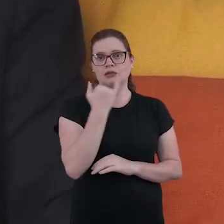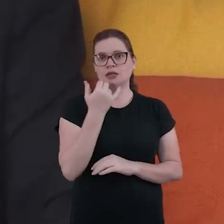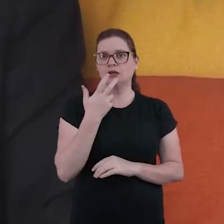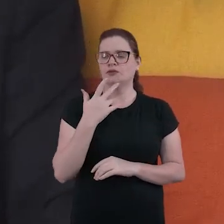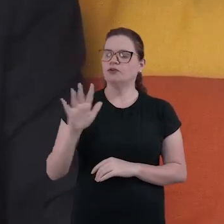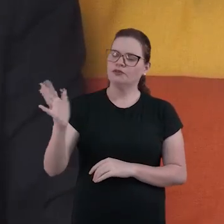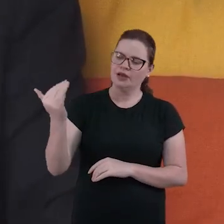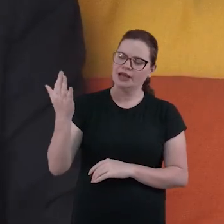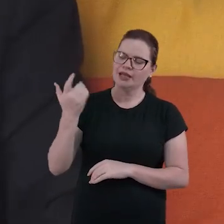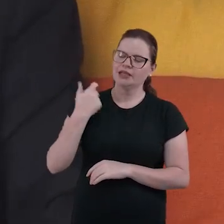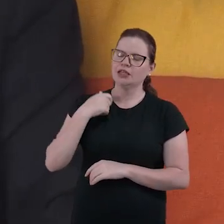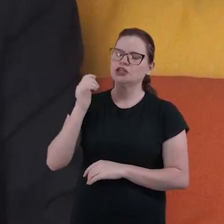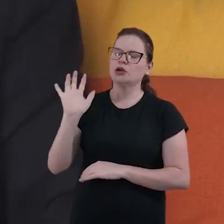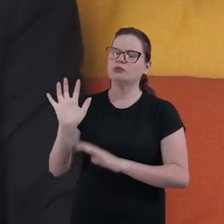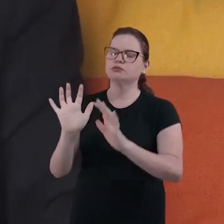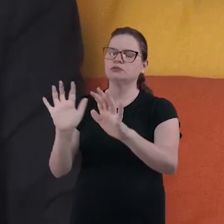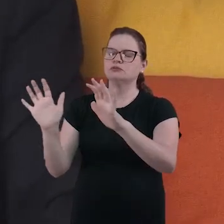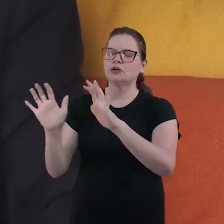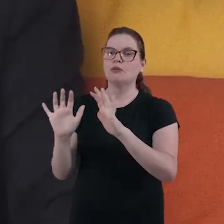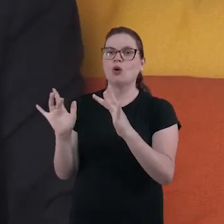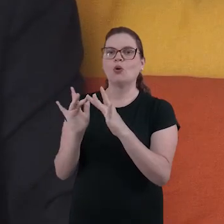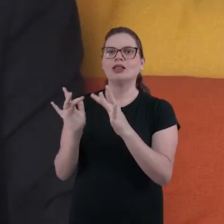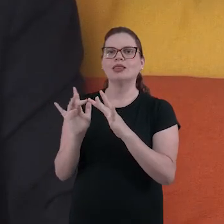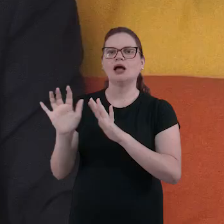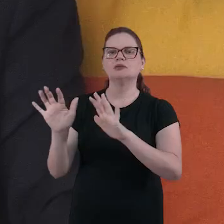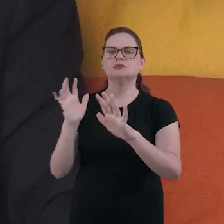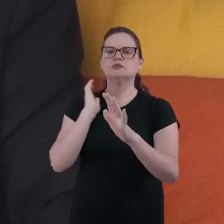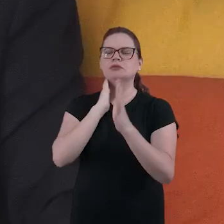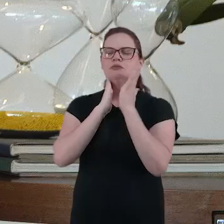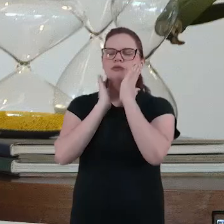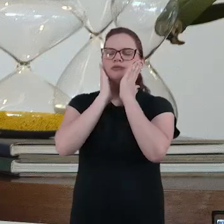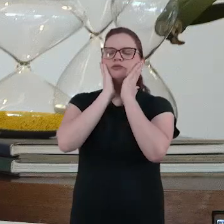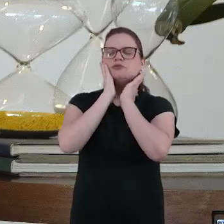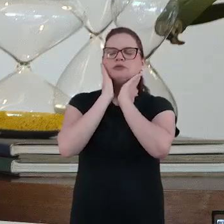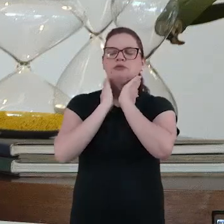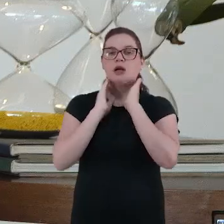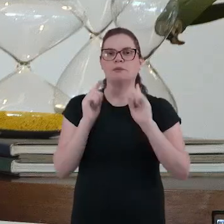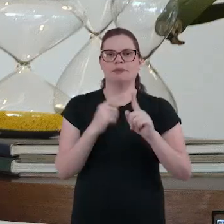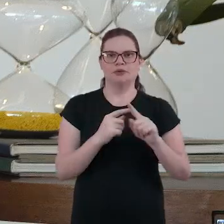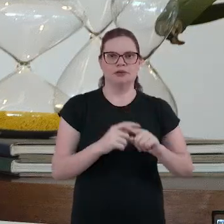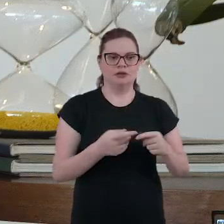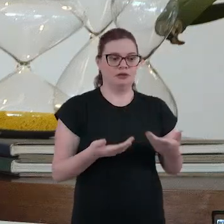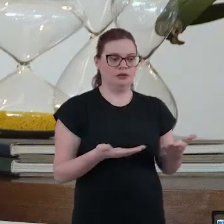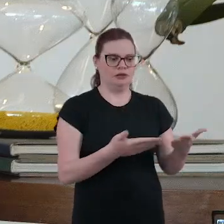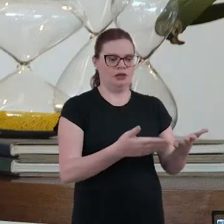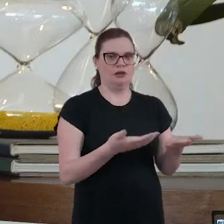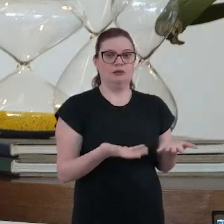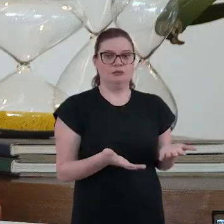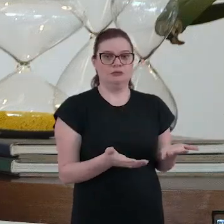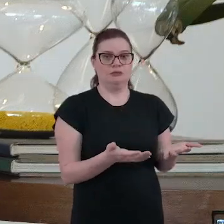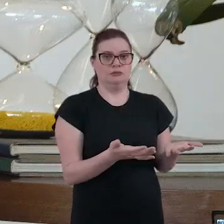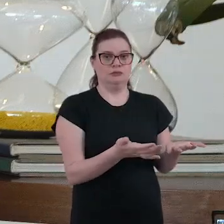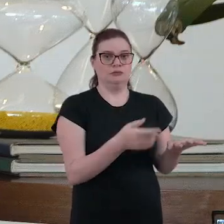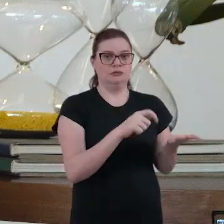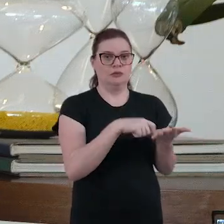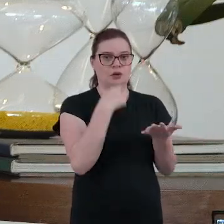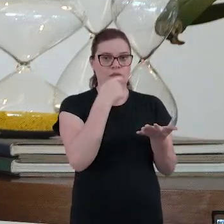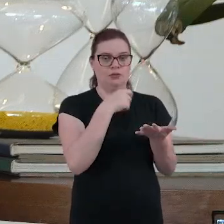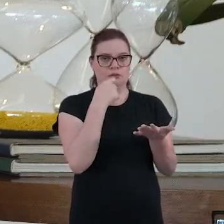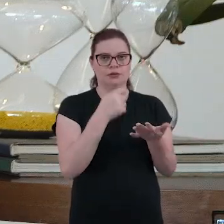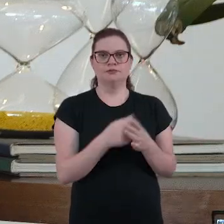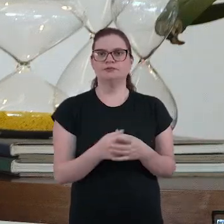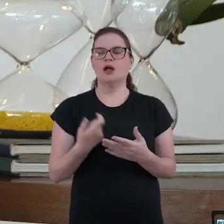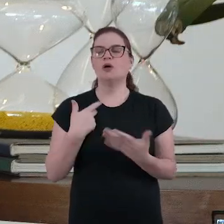para que te apalpe, meu filho. Era o contato, né? Era o contato. Depois da oferta, o pai, então, disse assim, não,